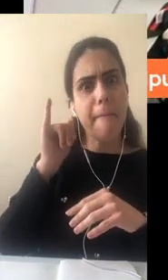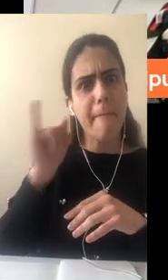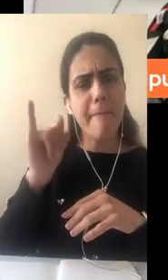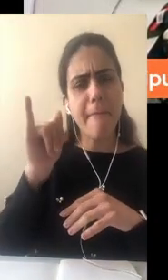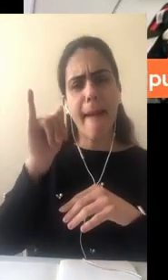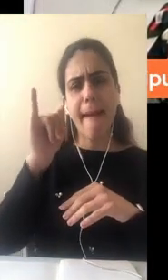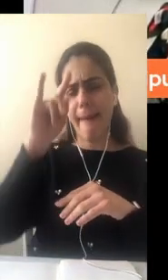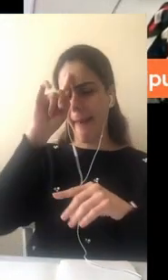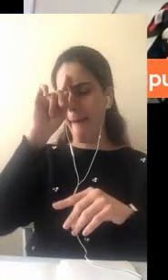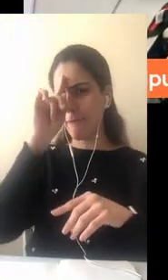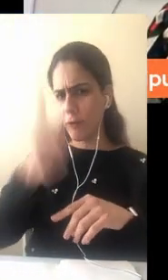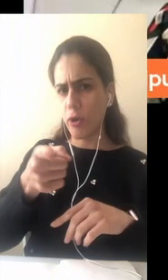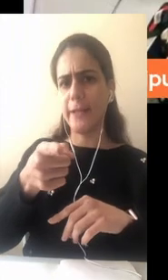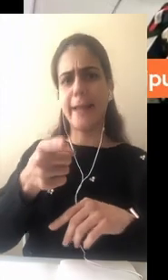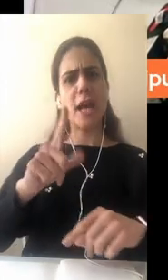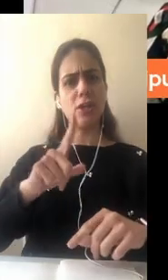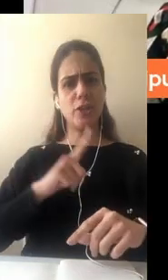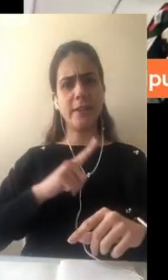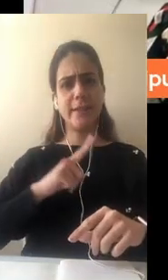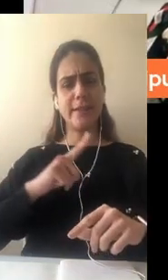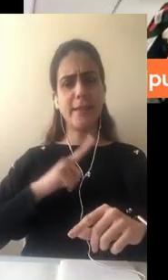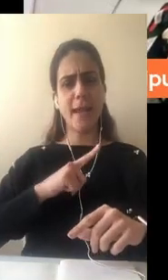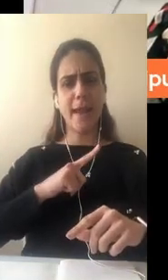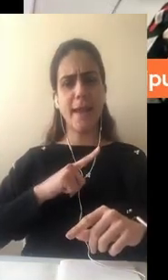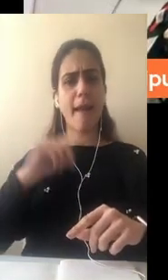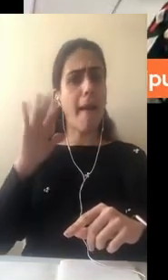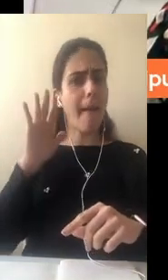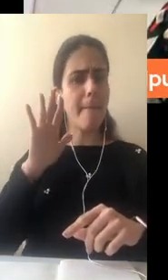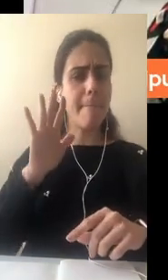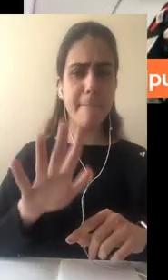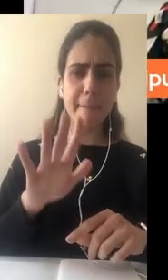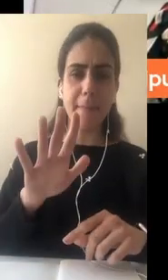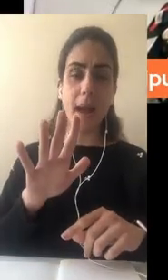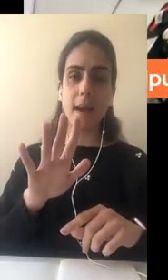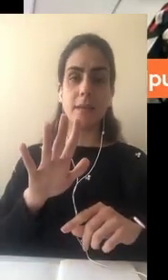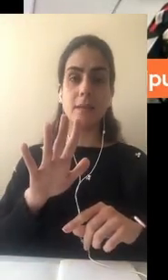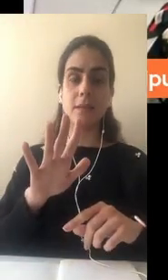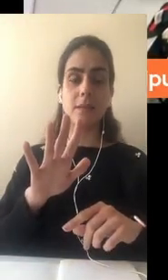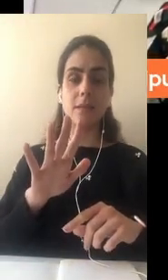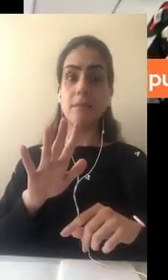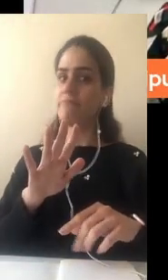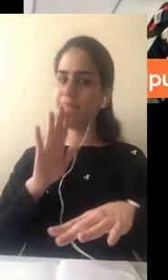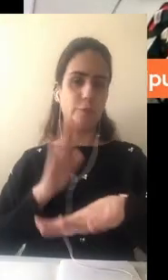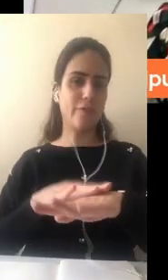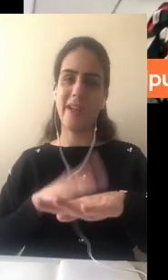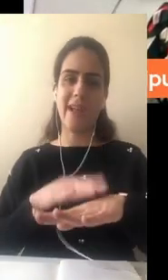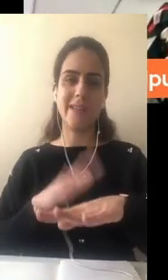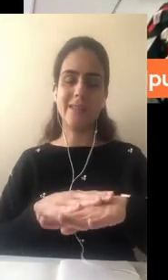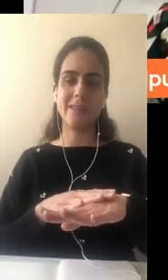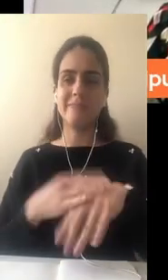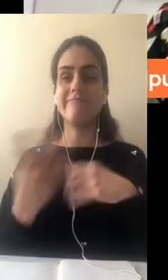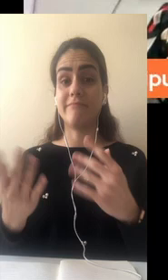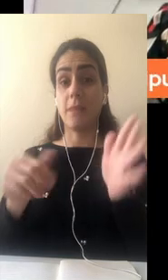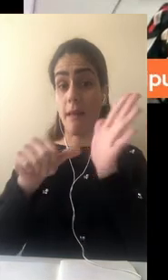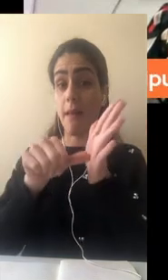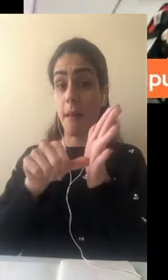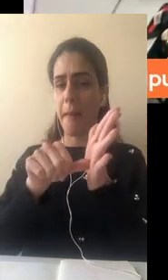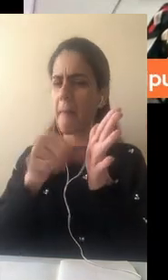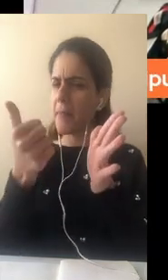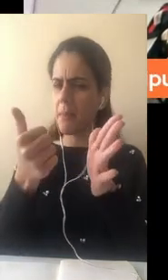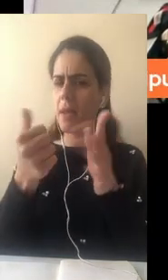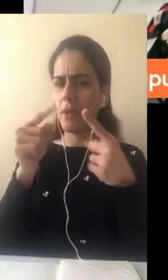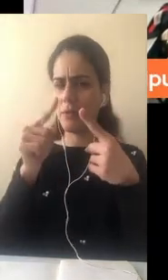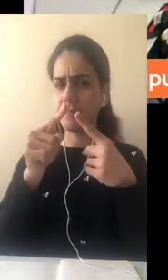muitas vezes eles não se sentem, né, não se apropriam dessa autoridade que eles têm.